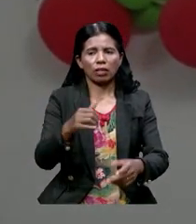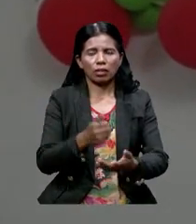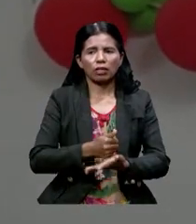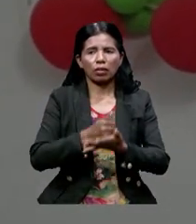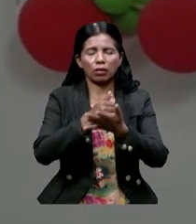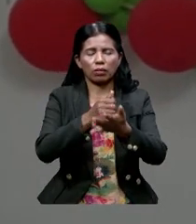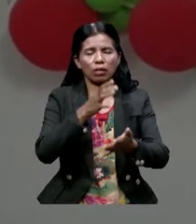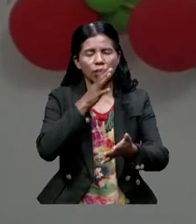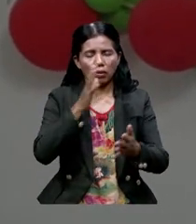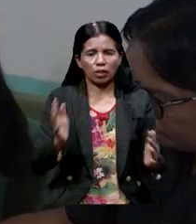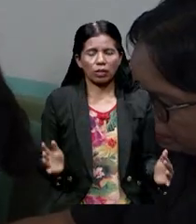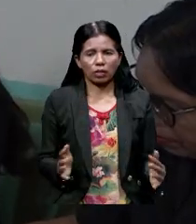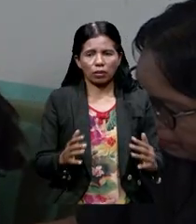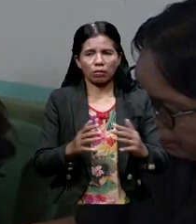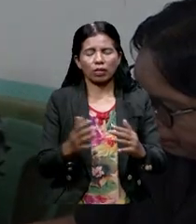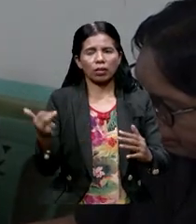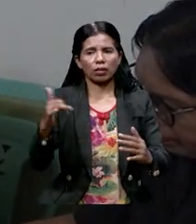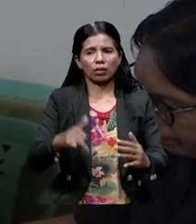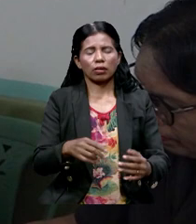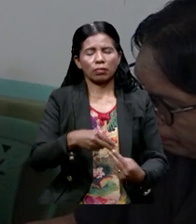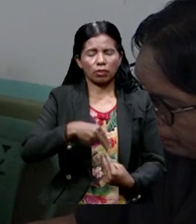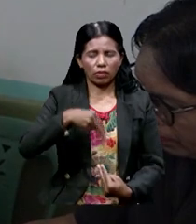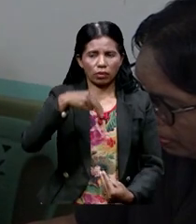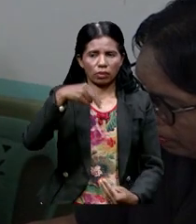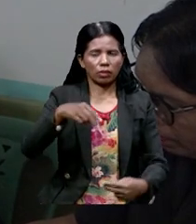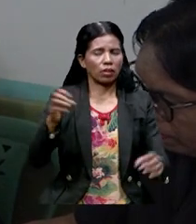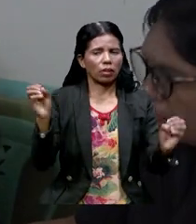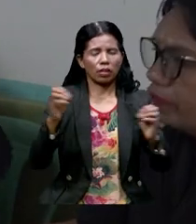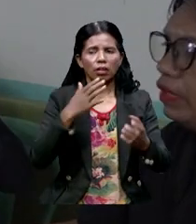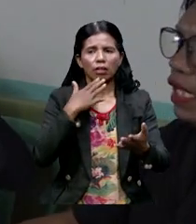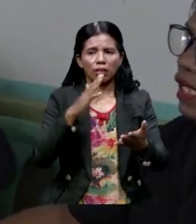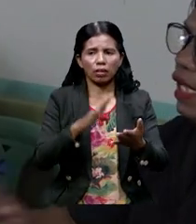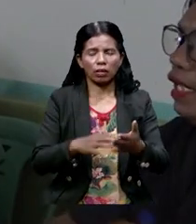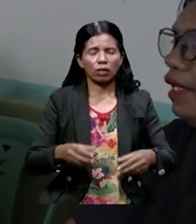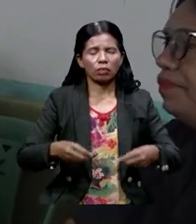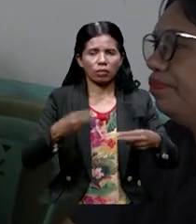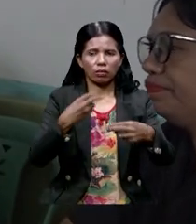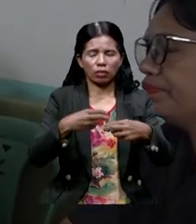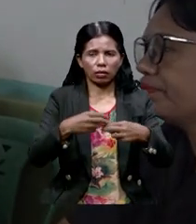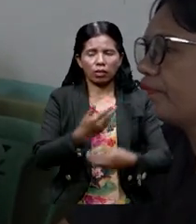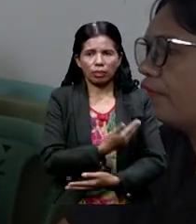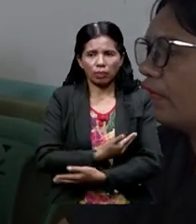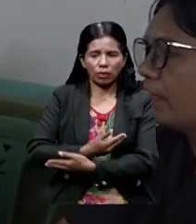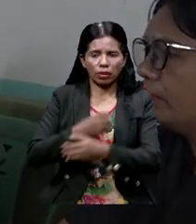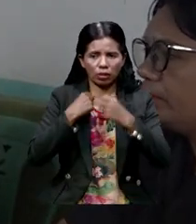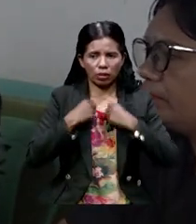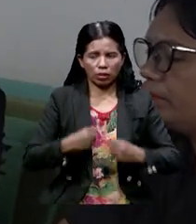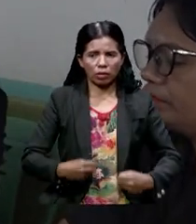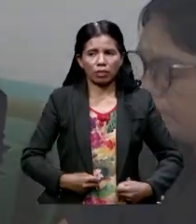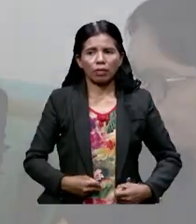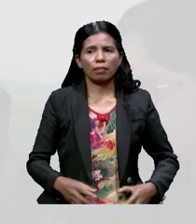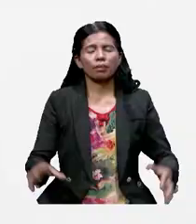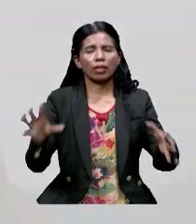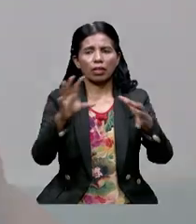ajuda inan isin rua sira nebe condição nutritivo la dun dia kodi bele foi impacto ba bebê ne saúde. A liga